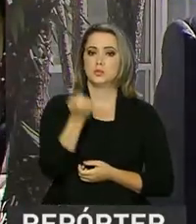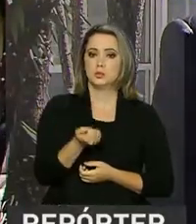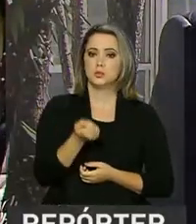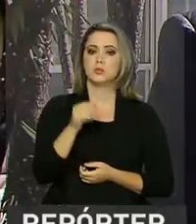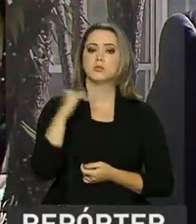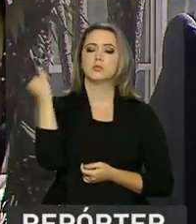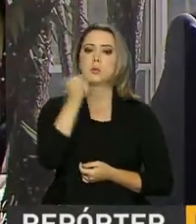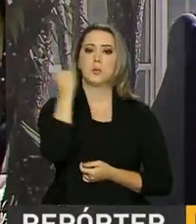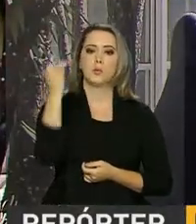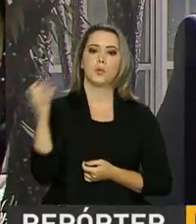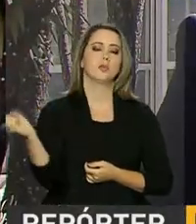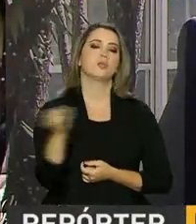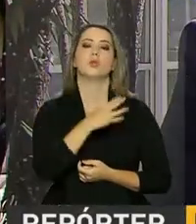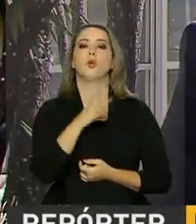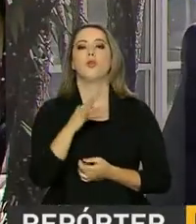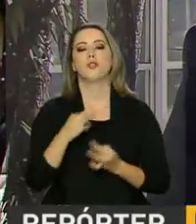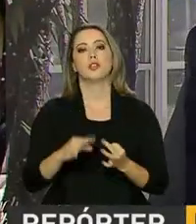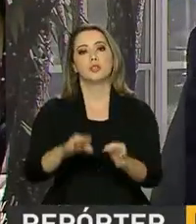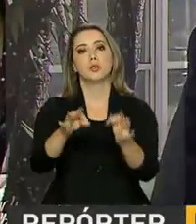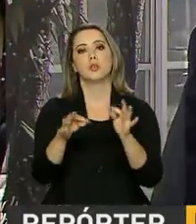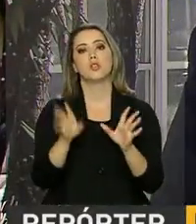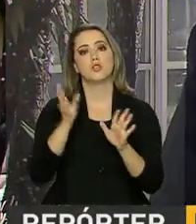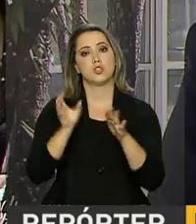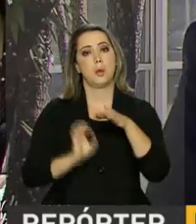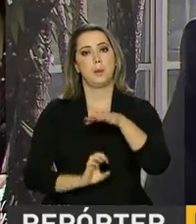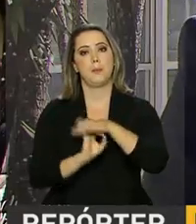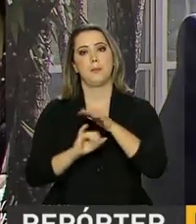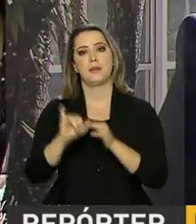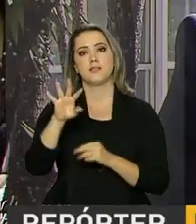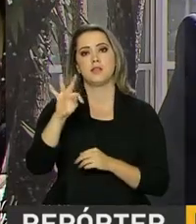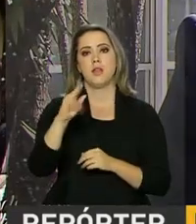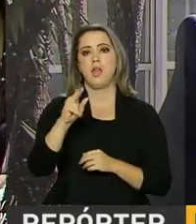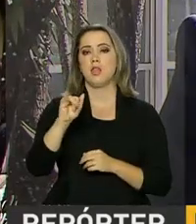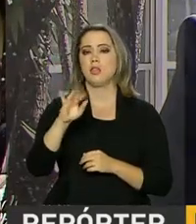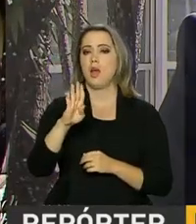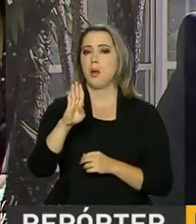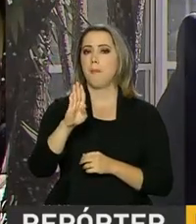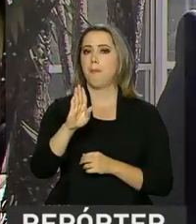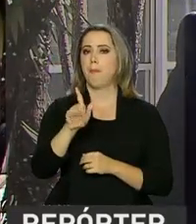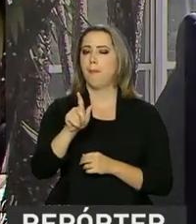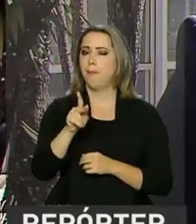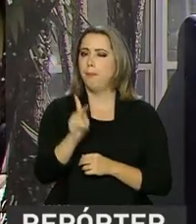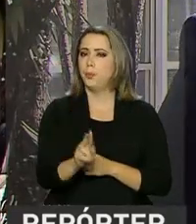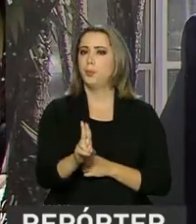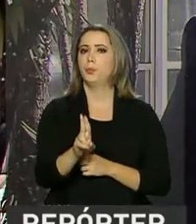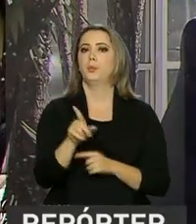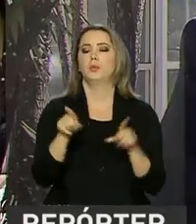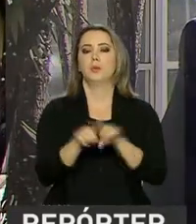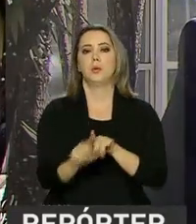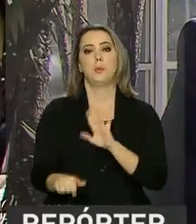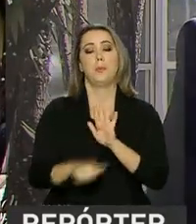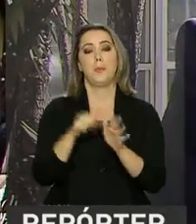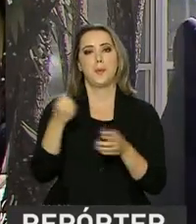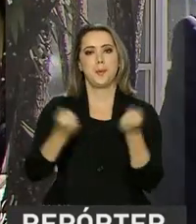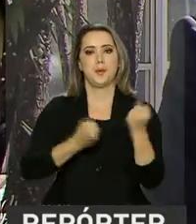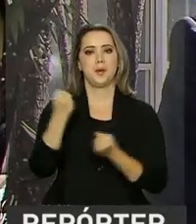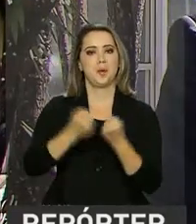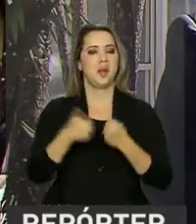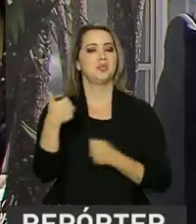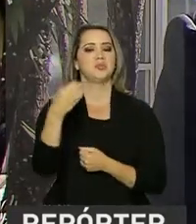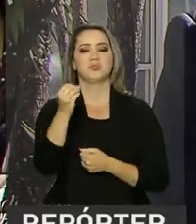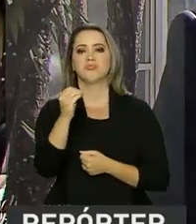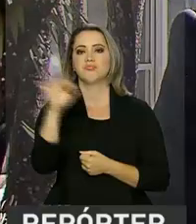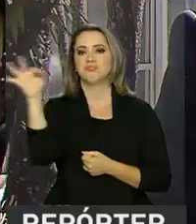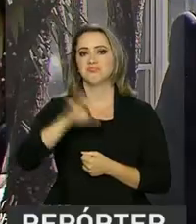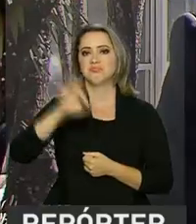Inovação trabalho desenvolvido já pela Eletrobras Itaipu e o primeiro carro oficial da Explanada 100%